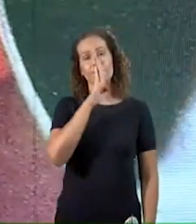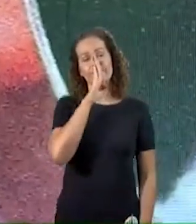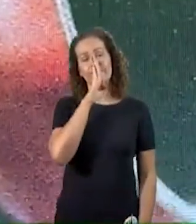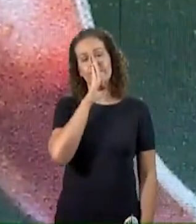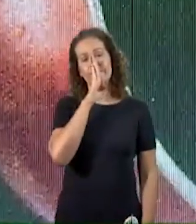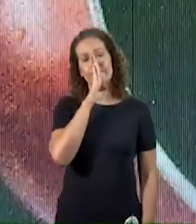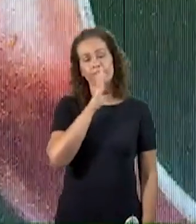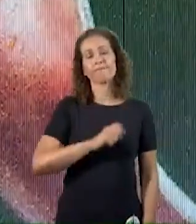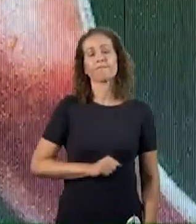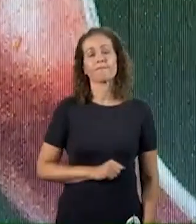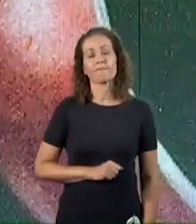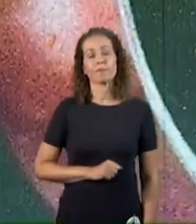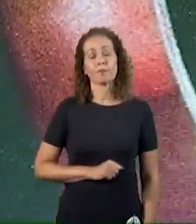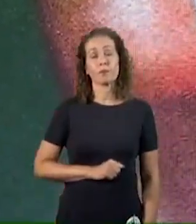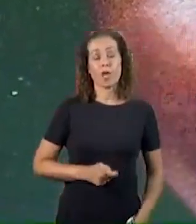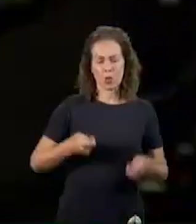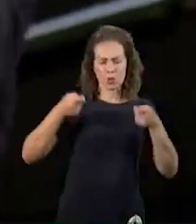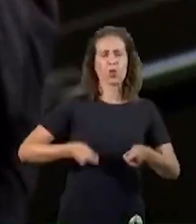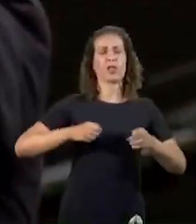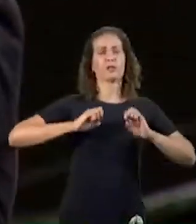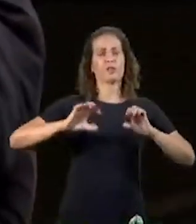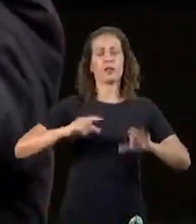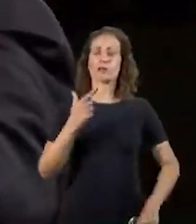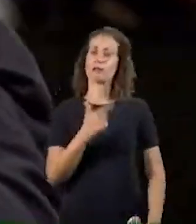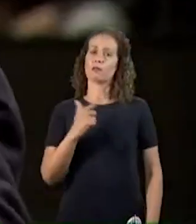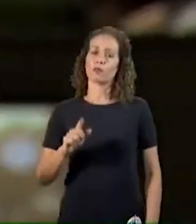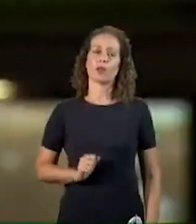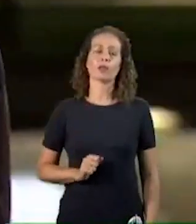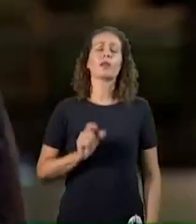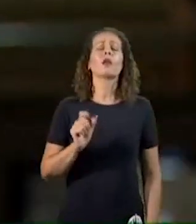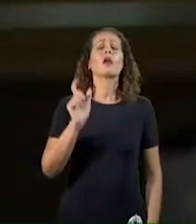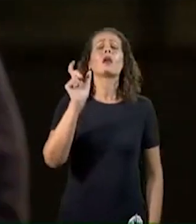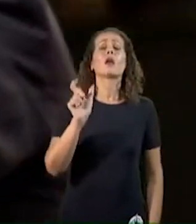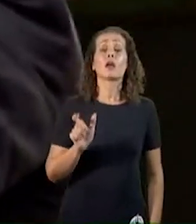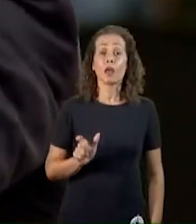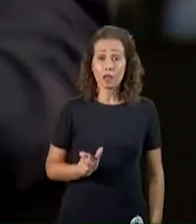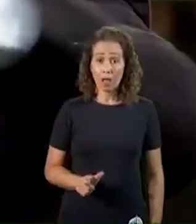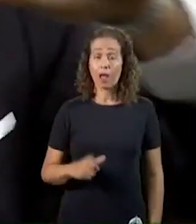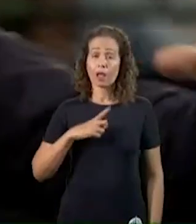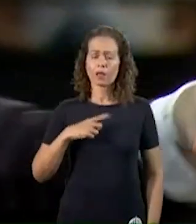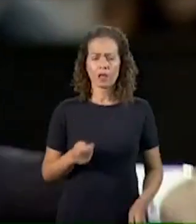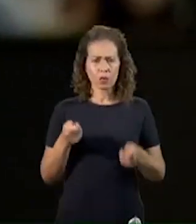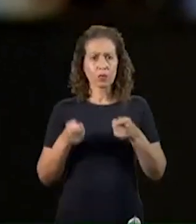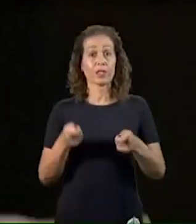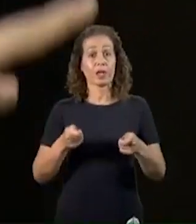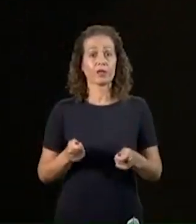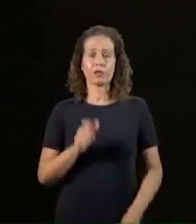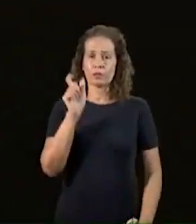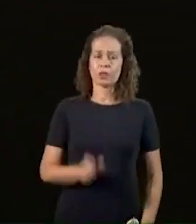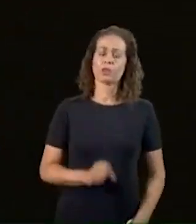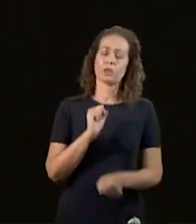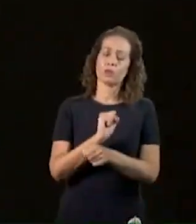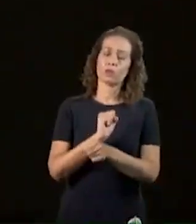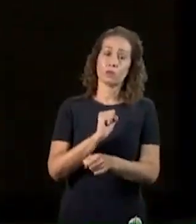sua boca, você não tem autoridade para ensinar nada. Sabe quem tem autoridade para ensinar nessa área? Quem esperou, casou com uma pessoa só,